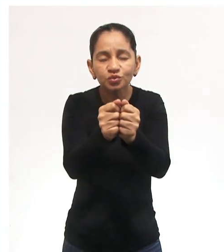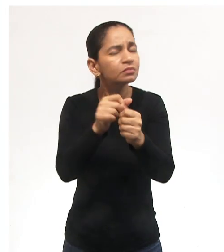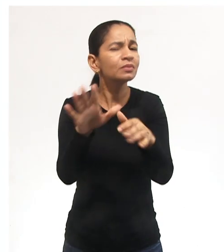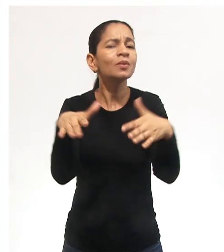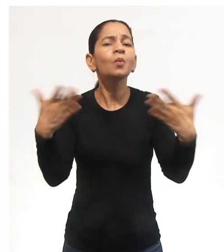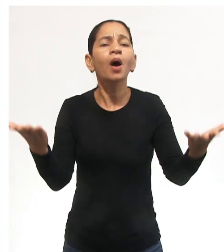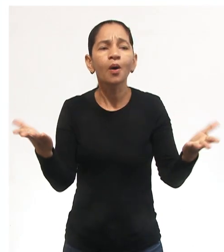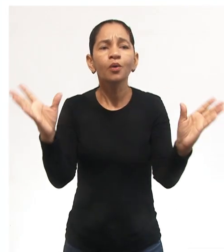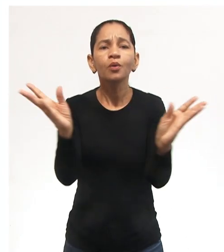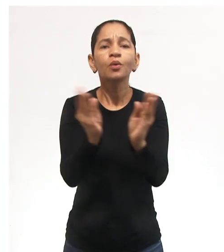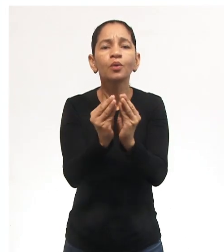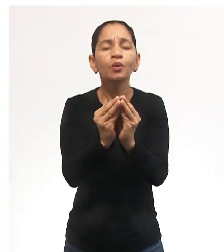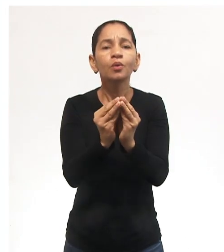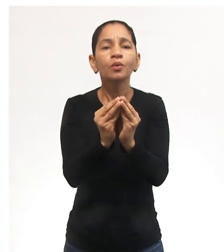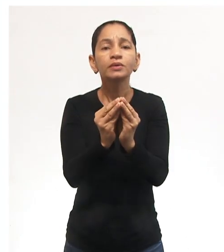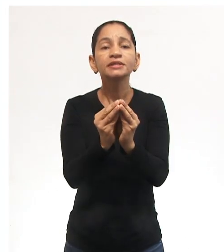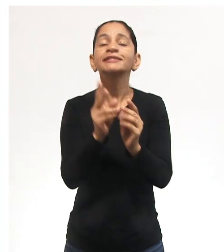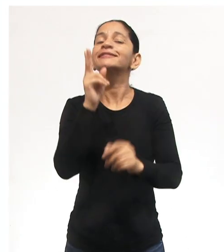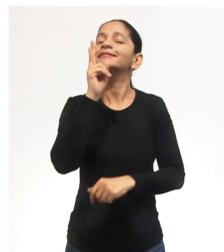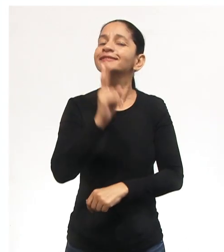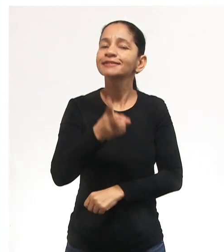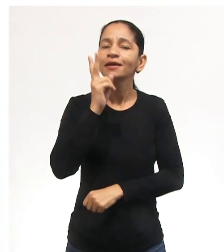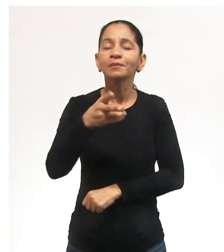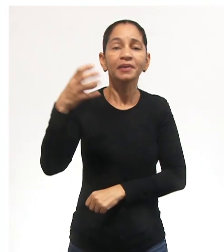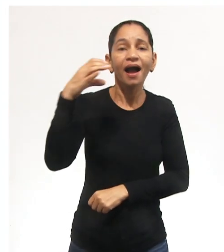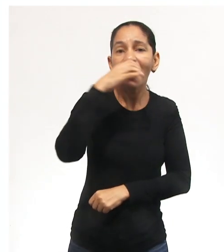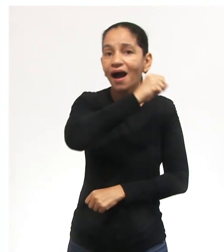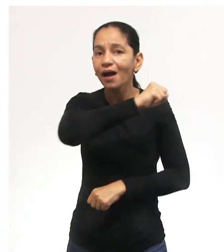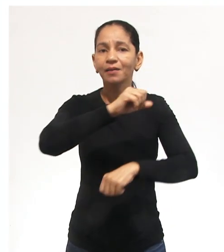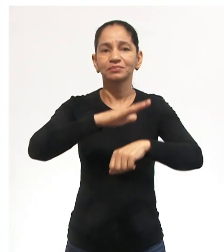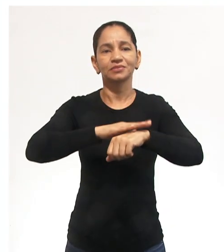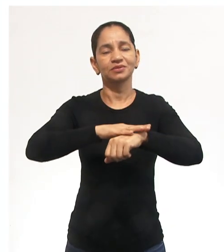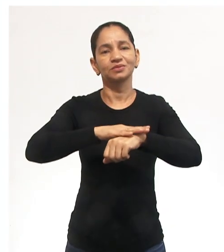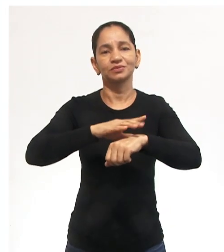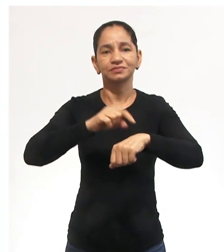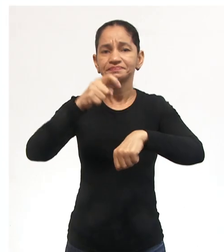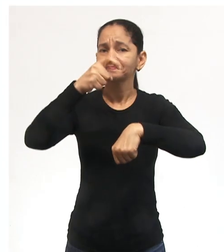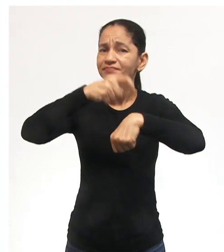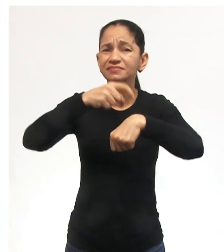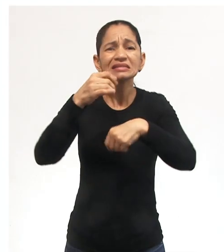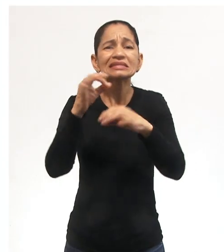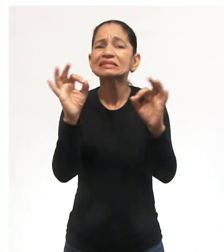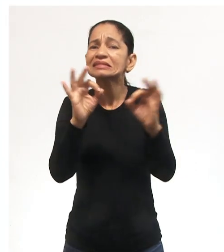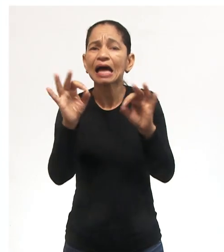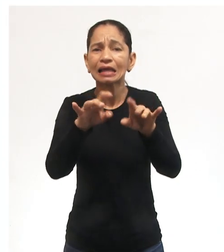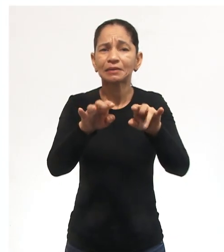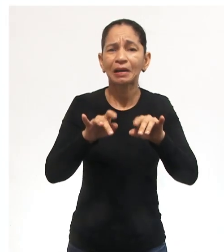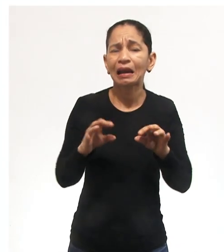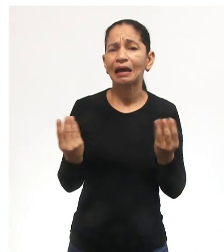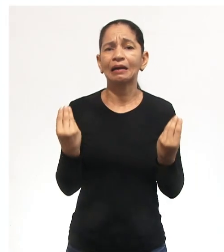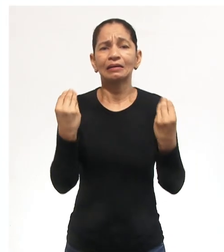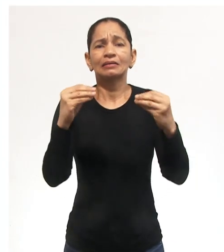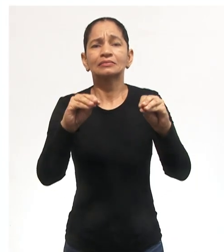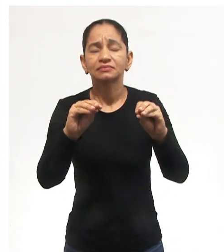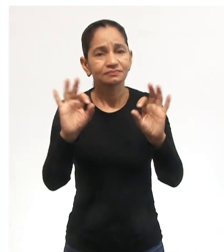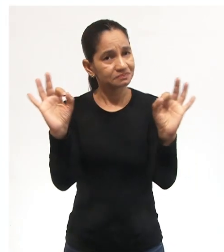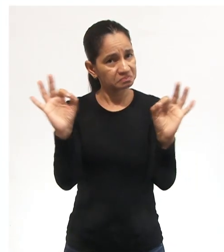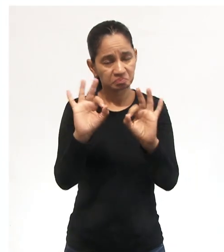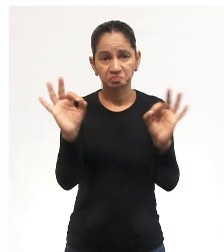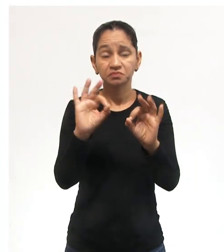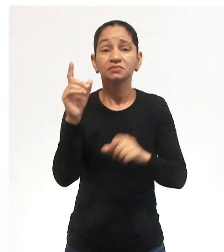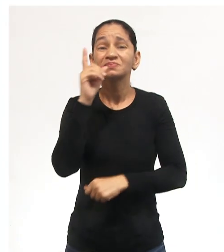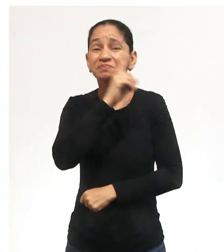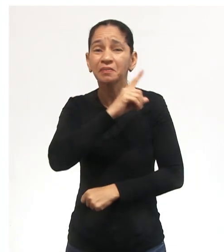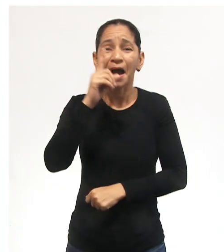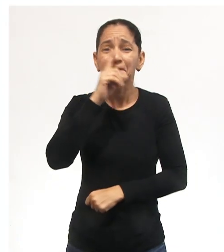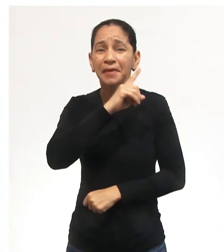da integração: a atualização automática do estoque, não precisa ser nada manual, redução de erros manuais,